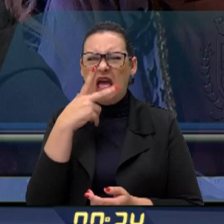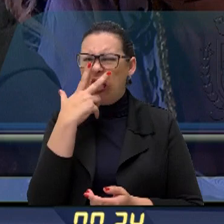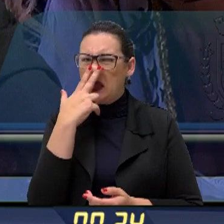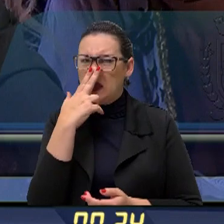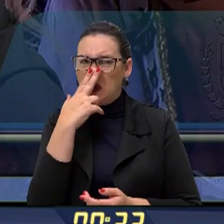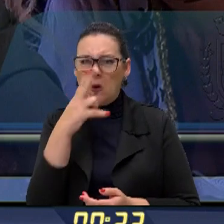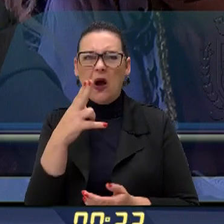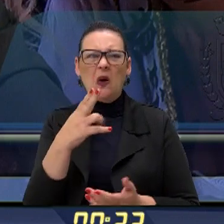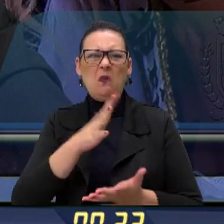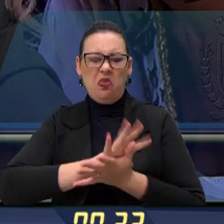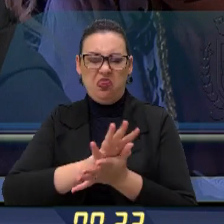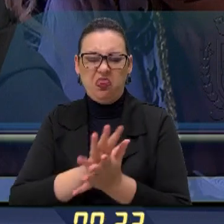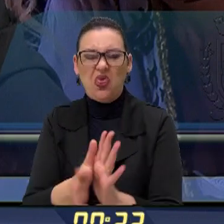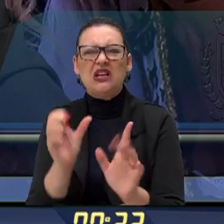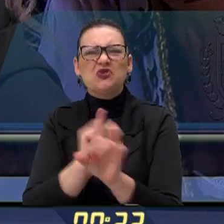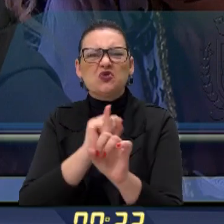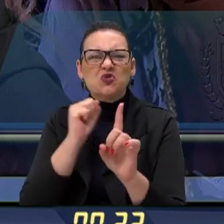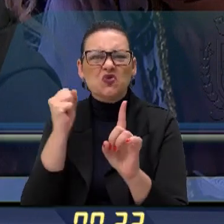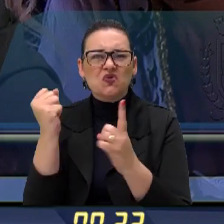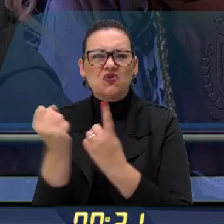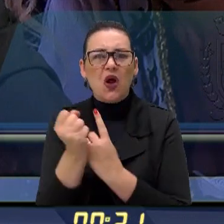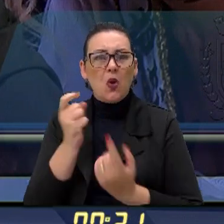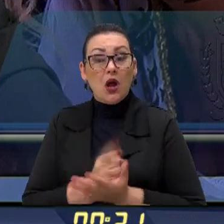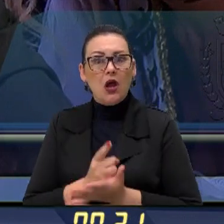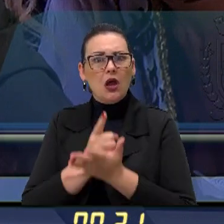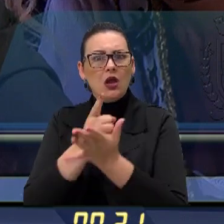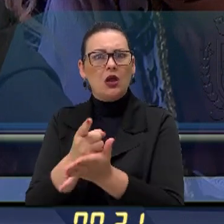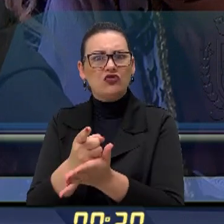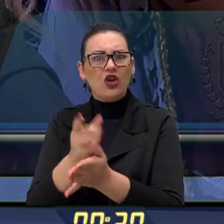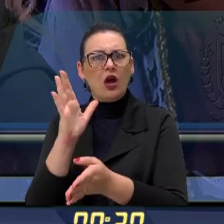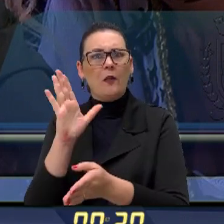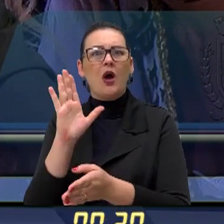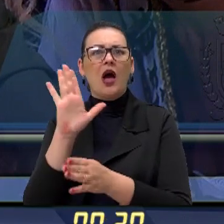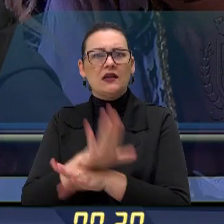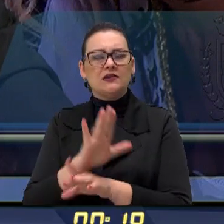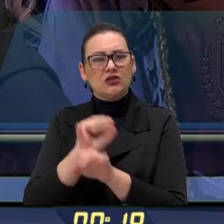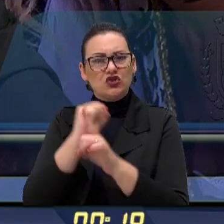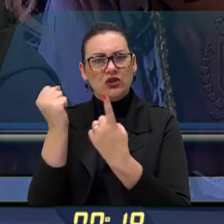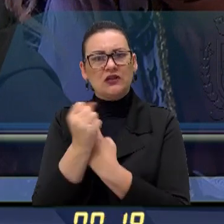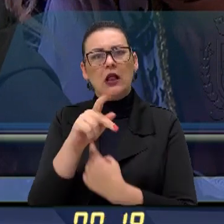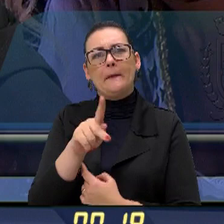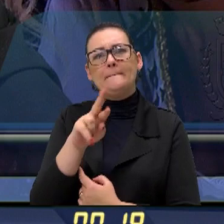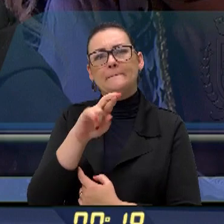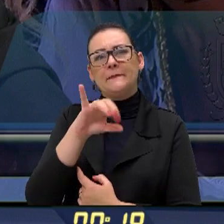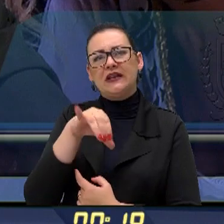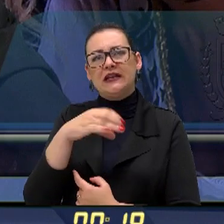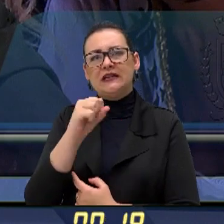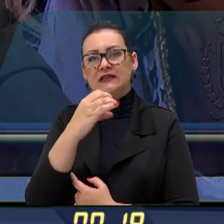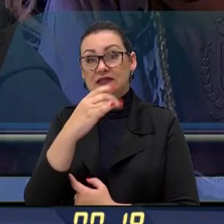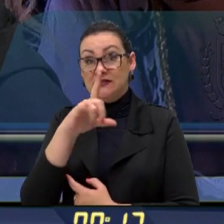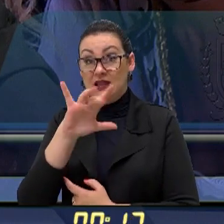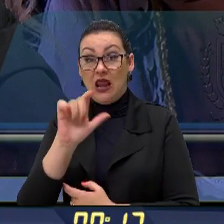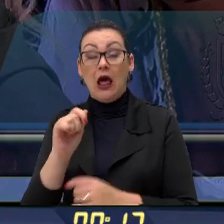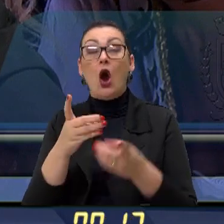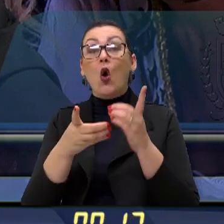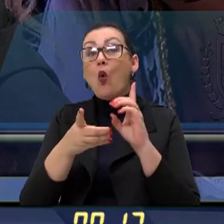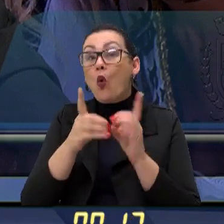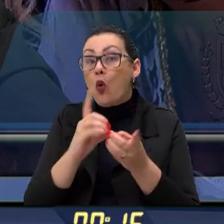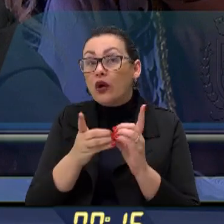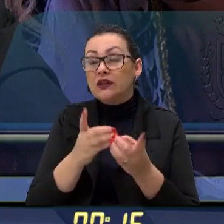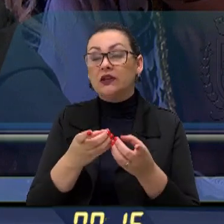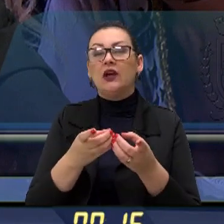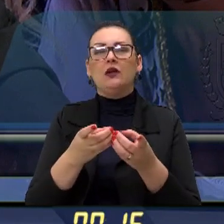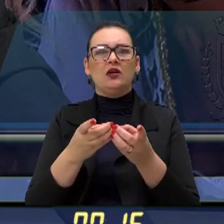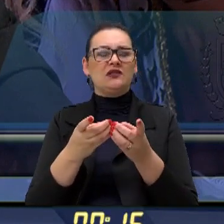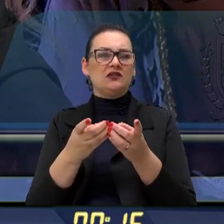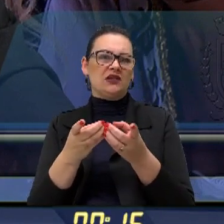da sociedade. Quando indicamos a assistente social Priscila Fremen para o cargo de coordenadora do